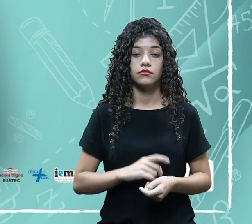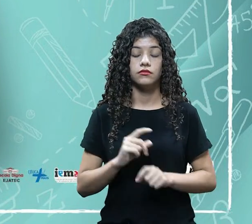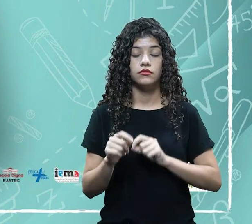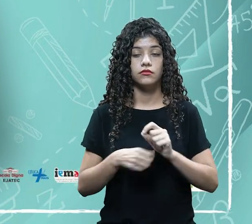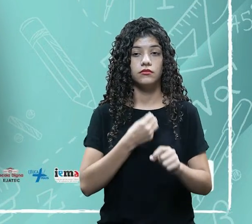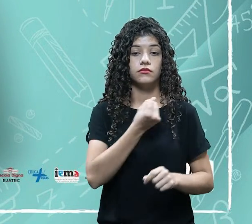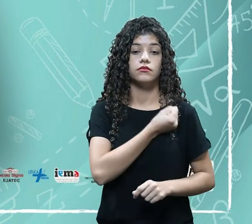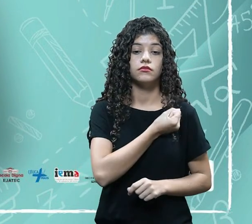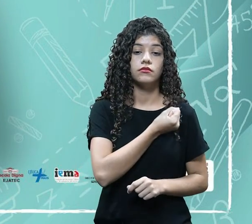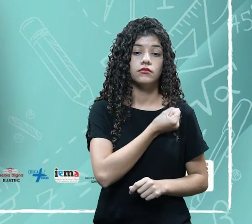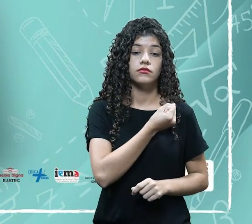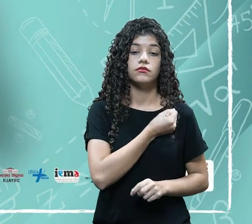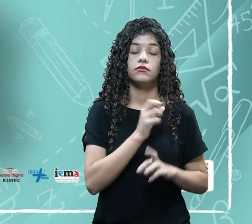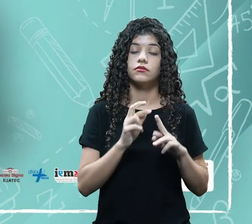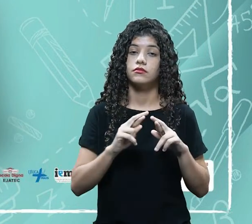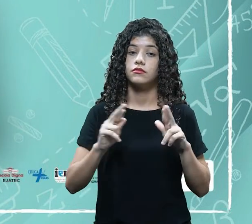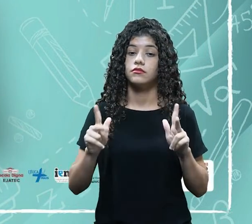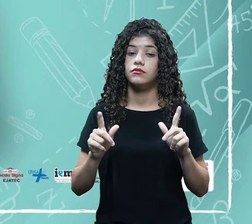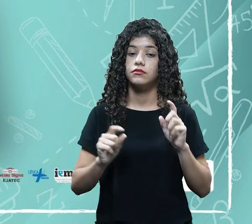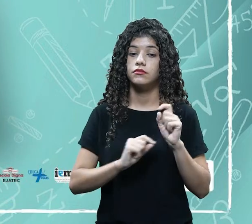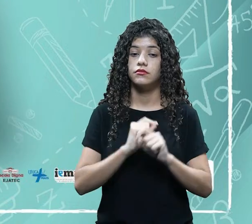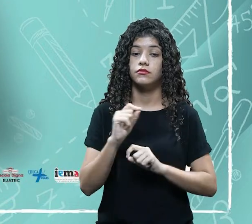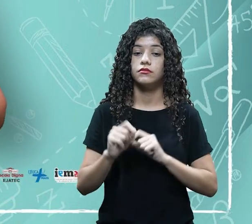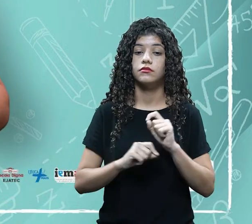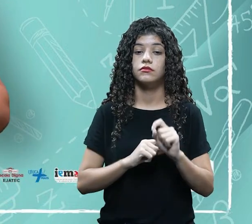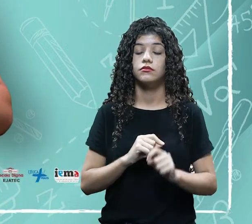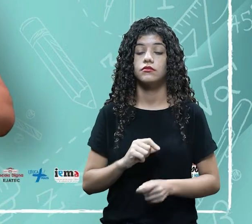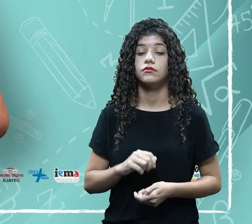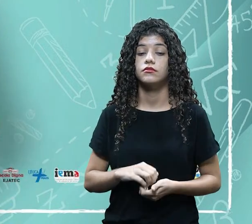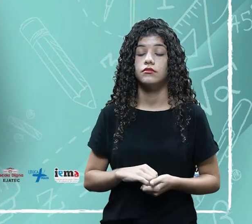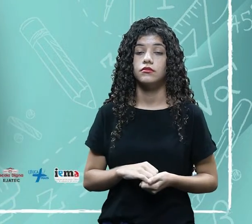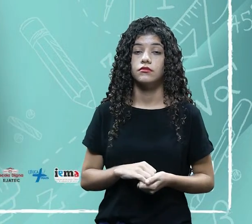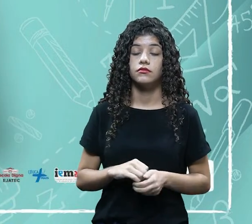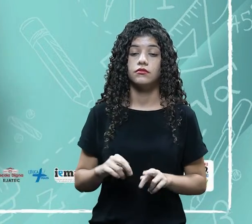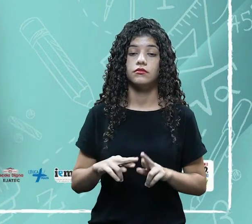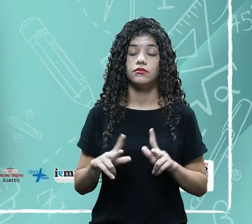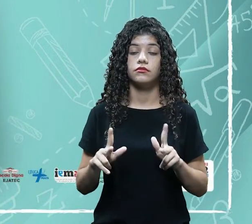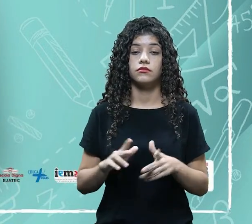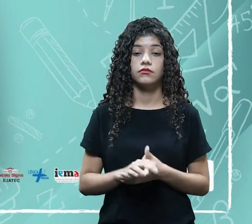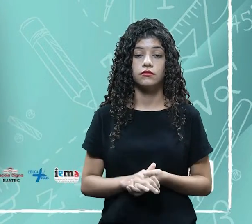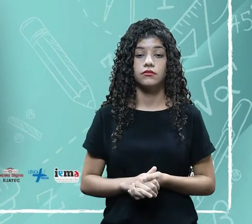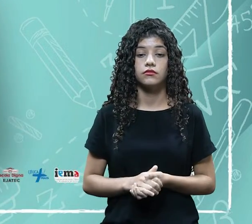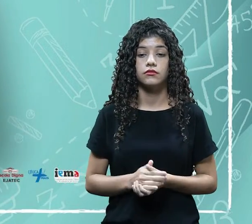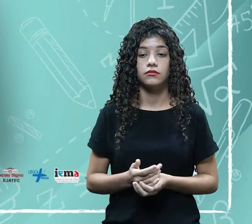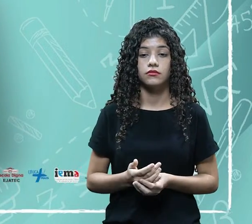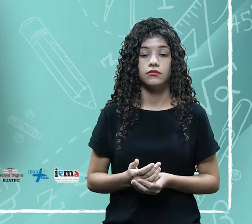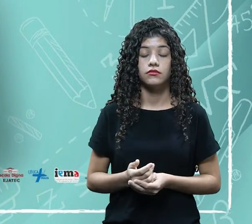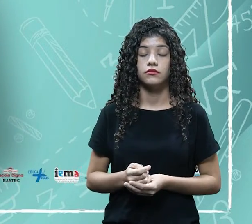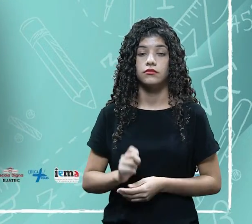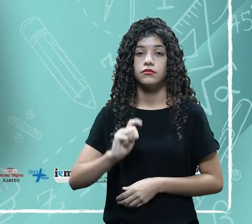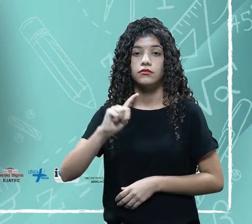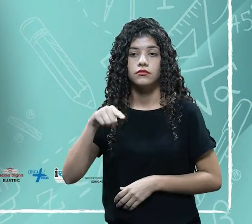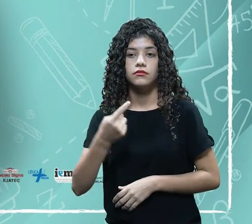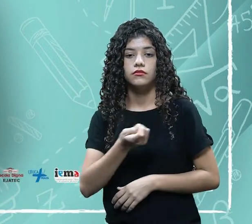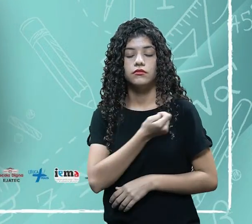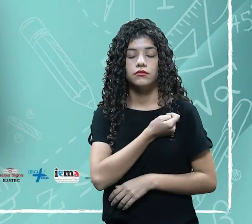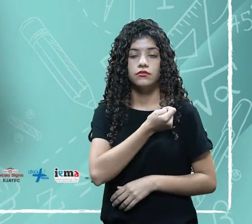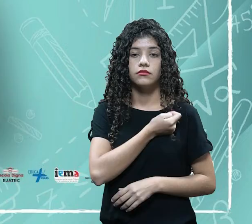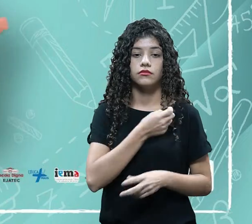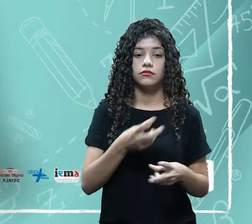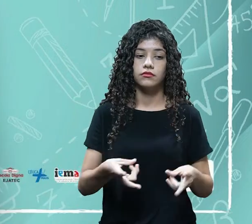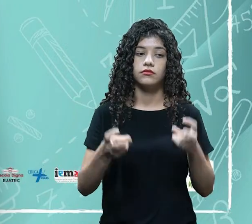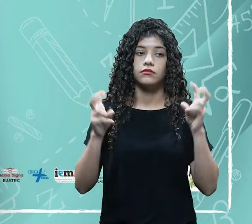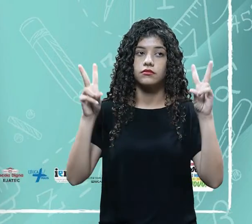Então, essa numeração, ela é diferente. Reparem, ela é diferente lá da classificação. A numeração da classificação, ela serve